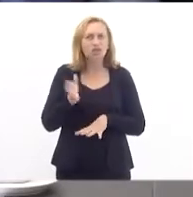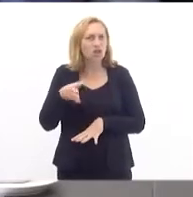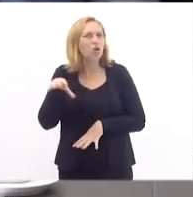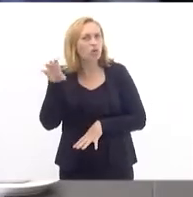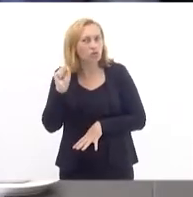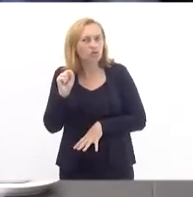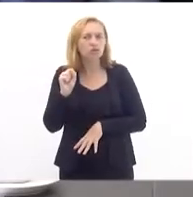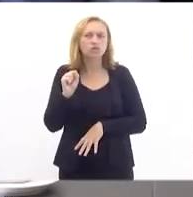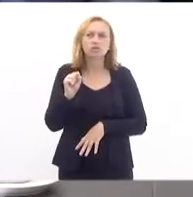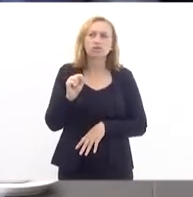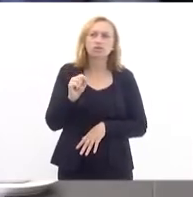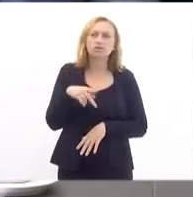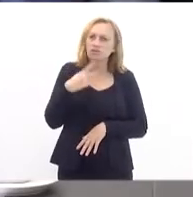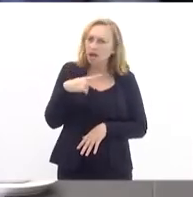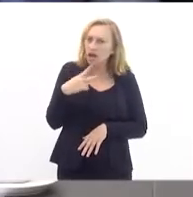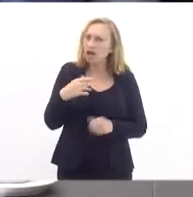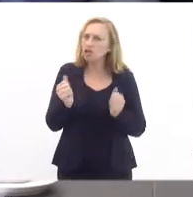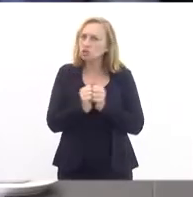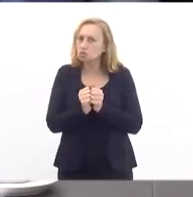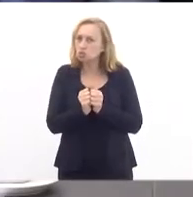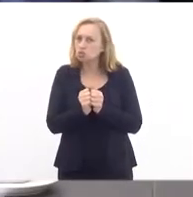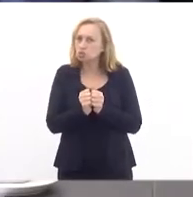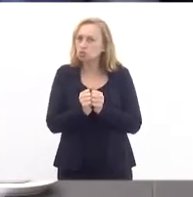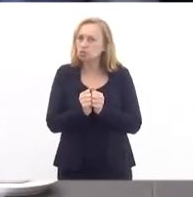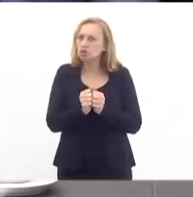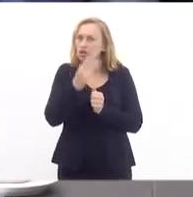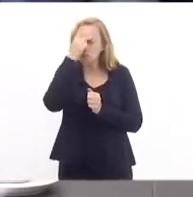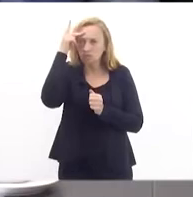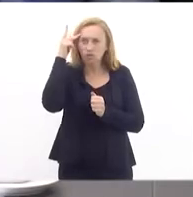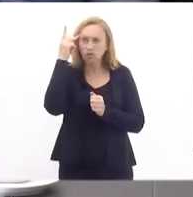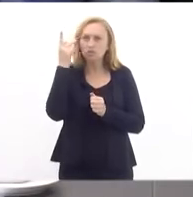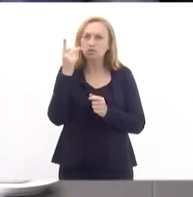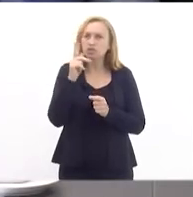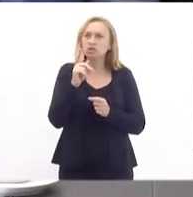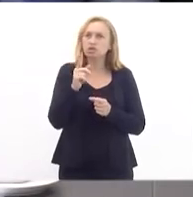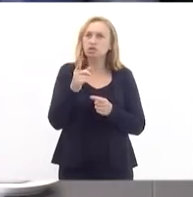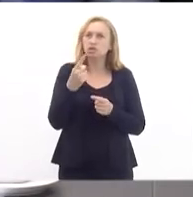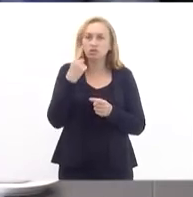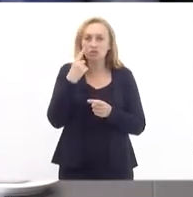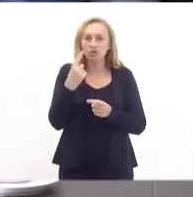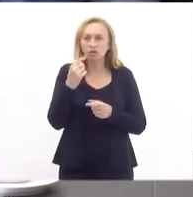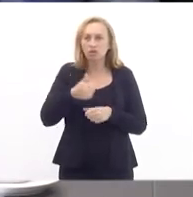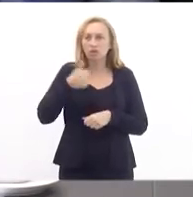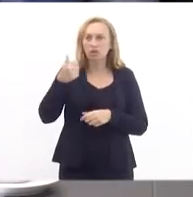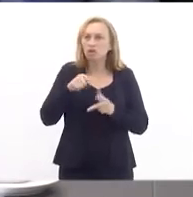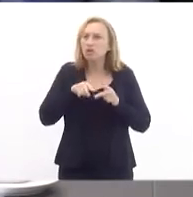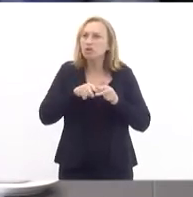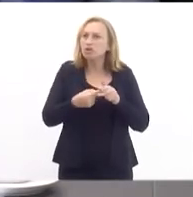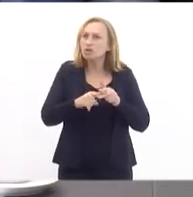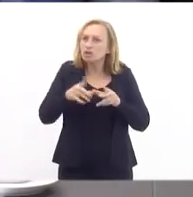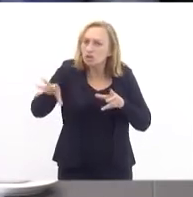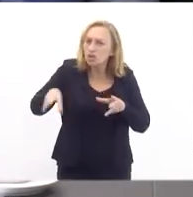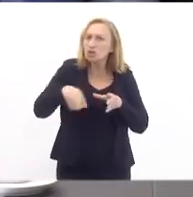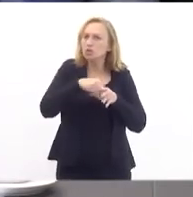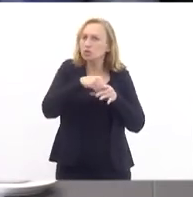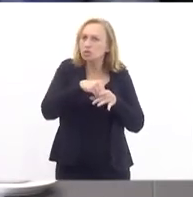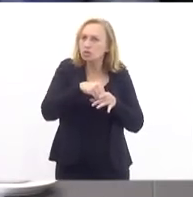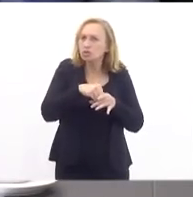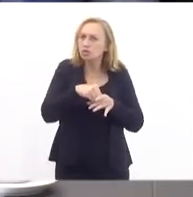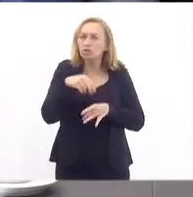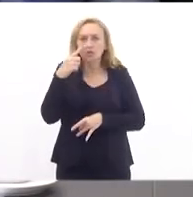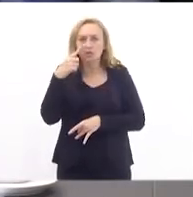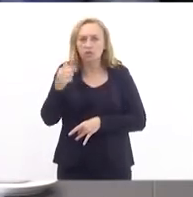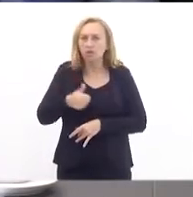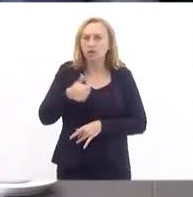também seria possível falar junto a essas pessoas que estão decidindo o reajuste que vai ser implementado, para tentar